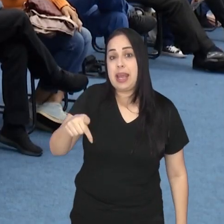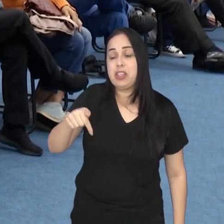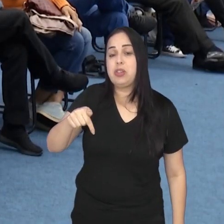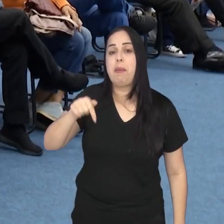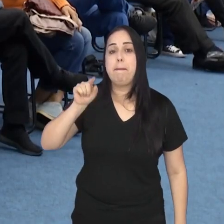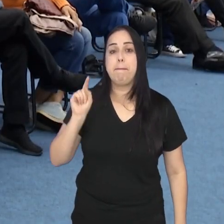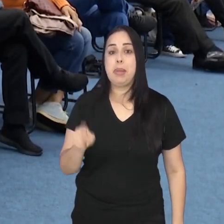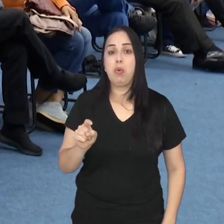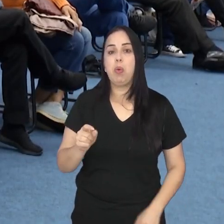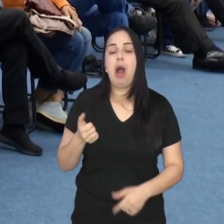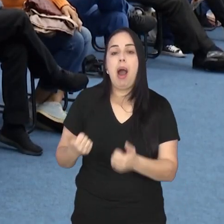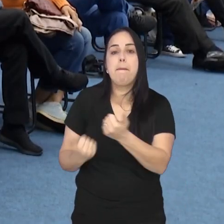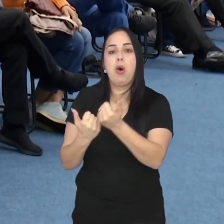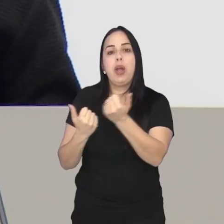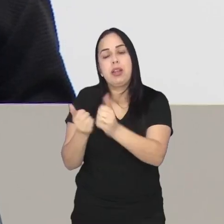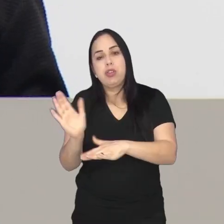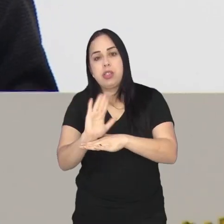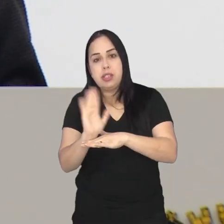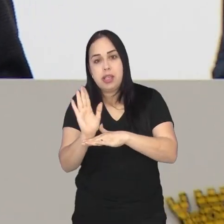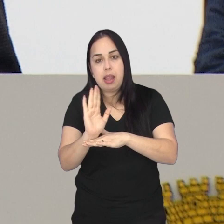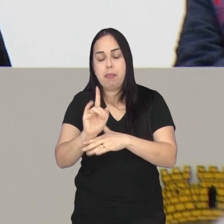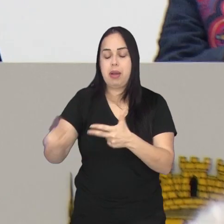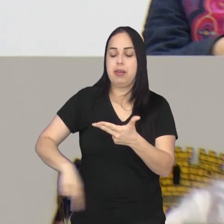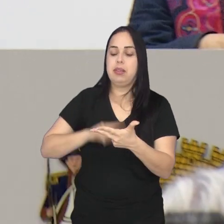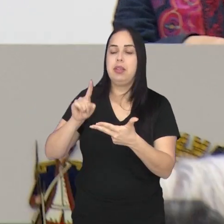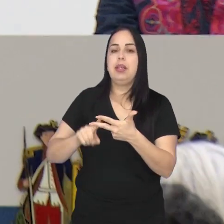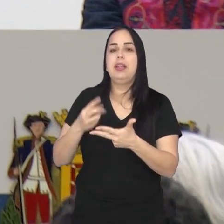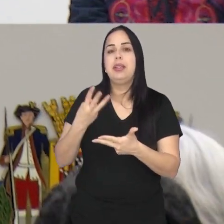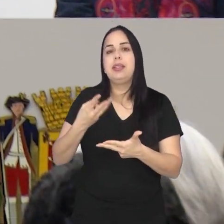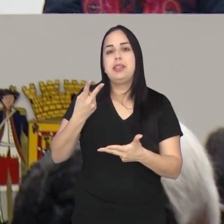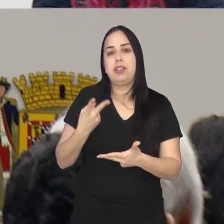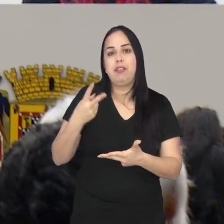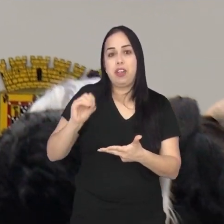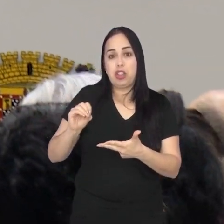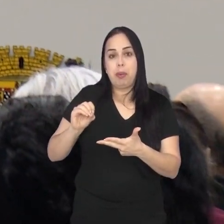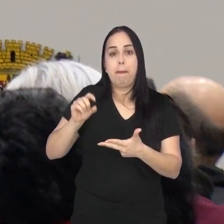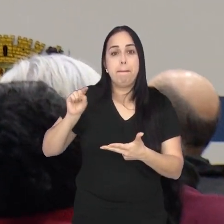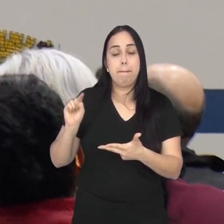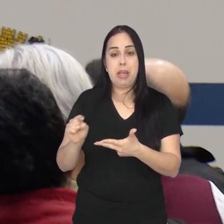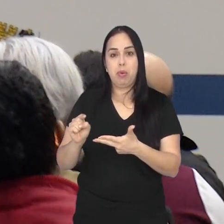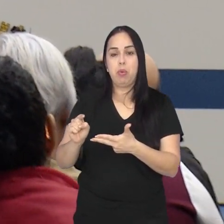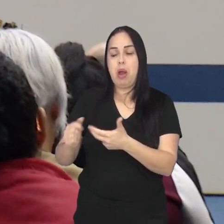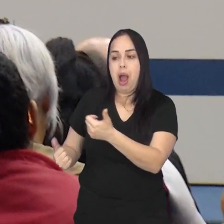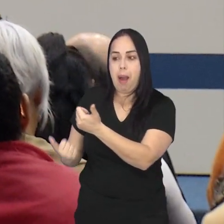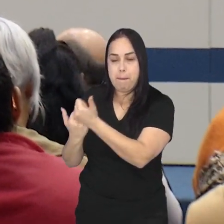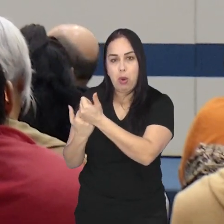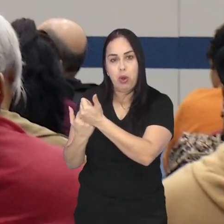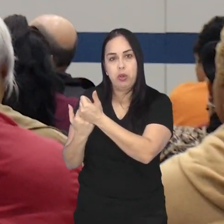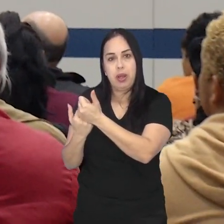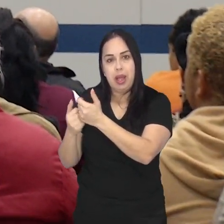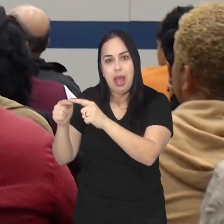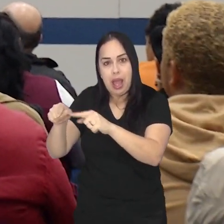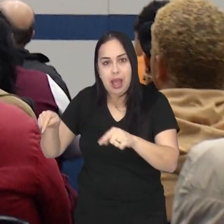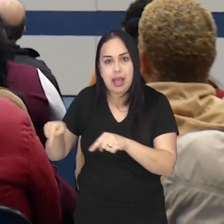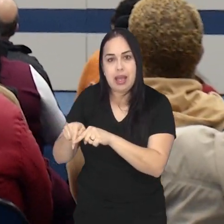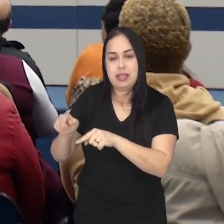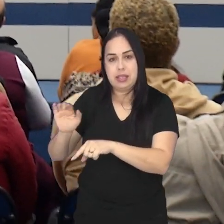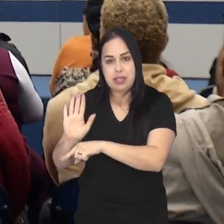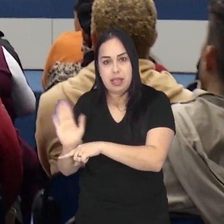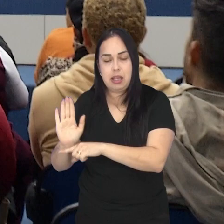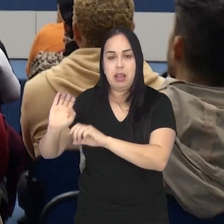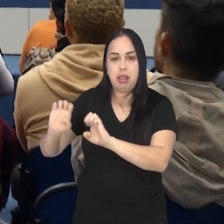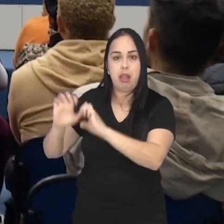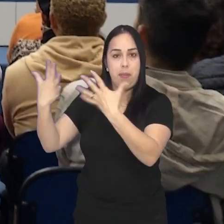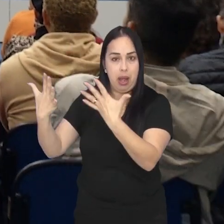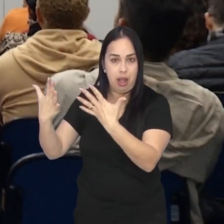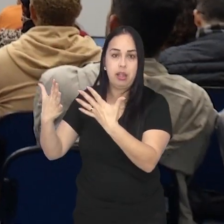ao apoio às salas de cinema, 325 mil à capacitação, apoio a cineclubes e a festivais